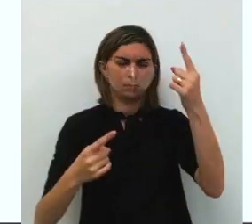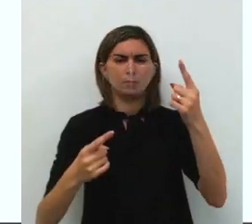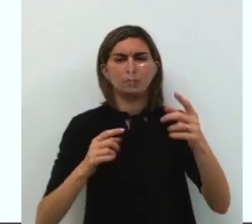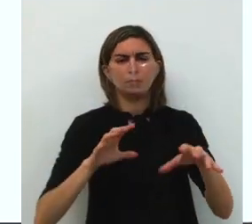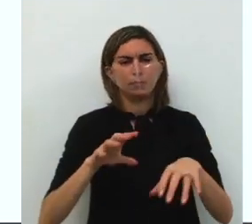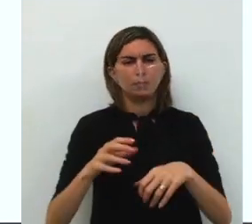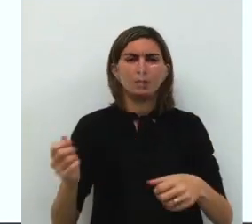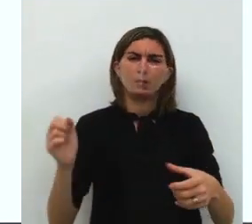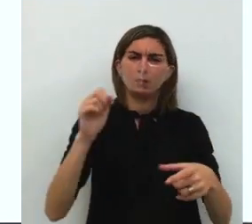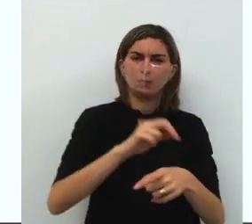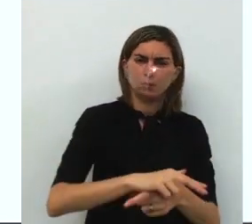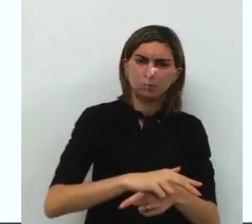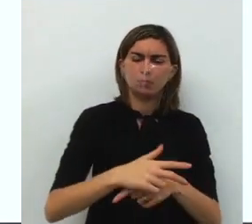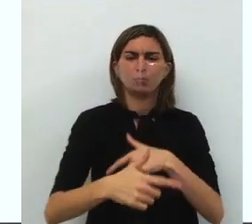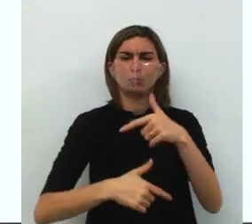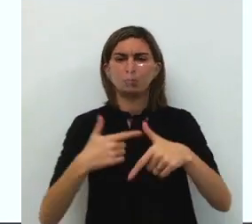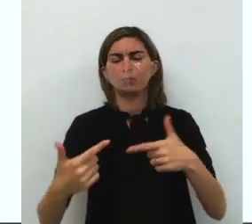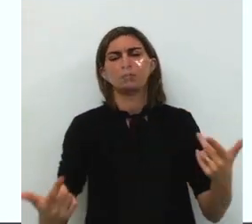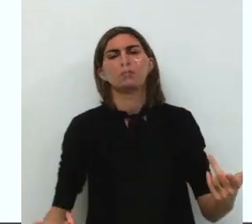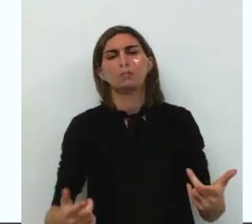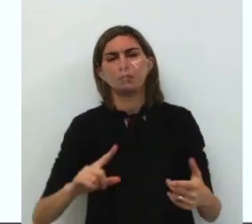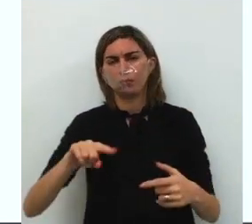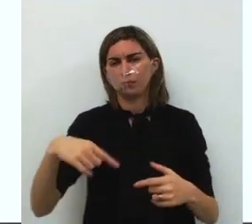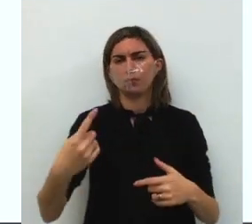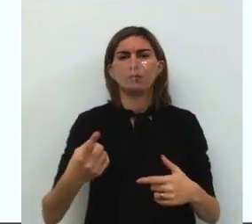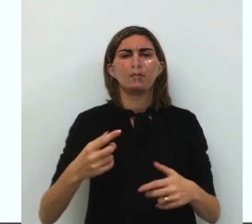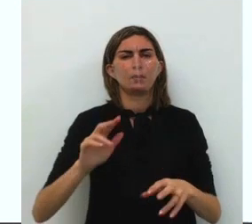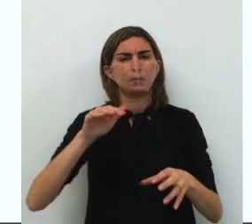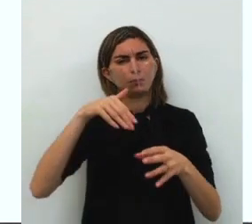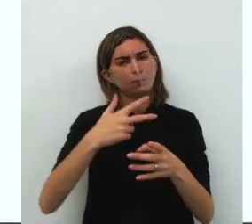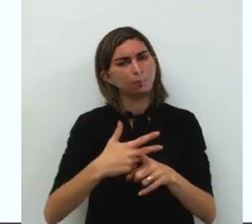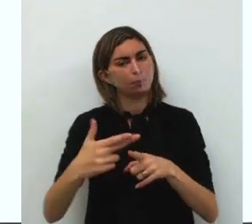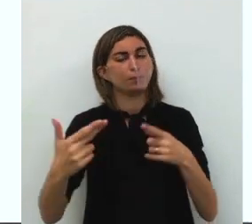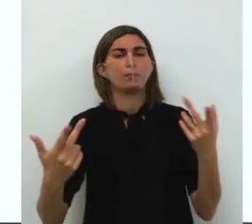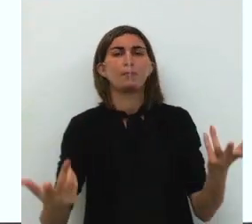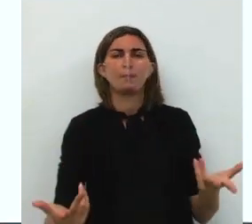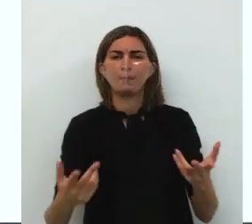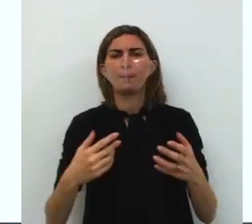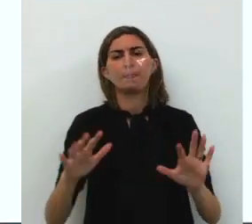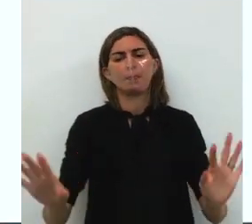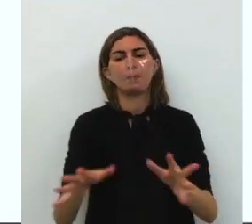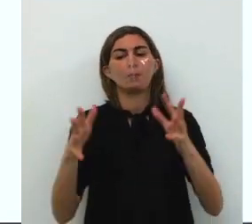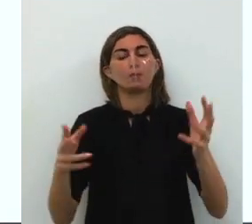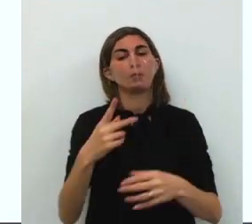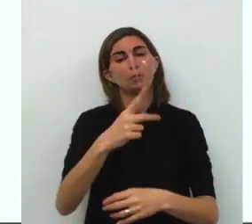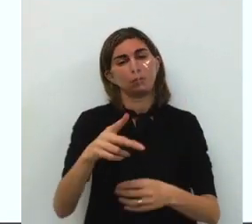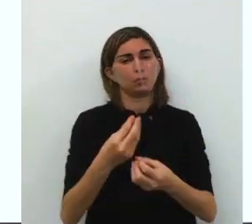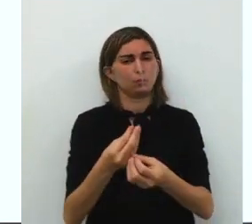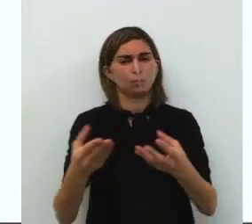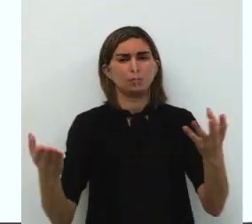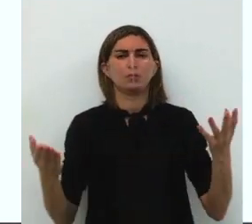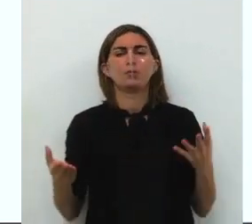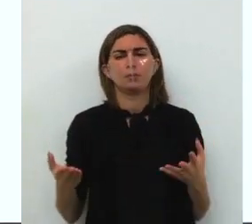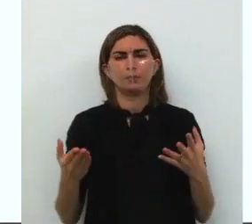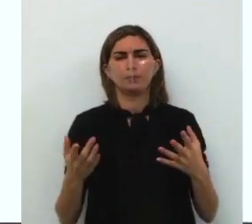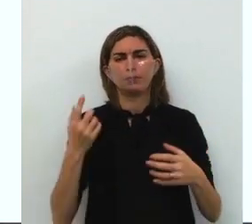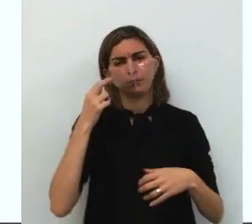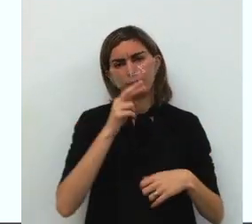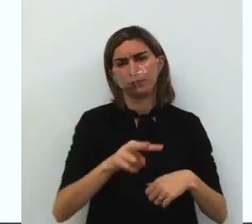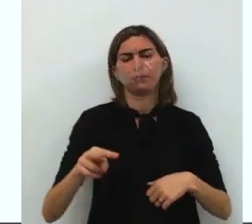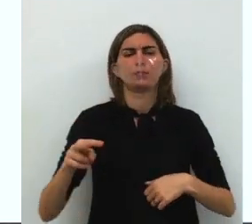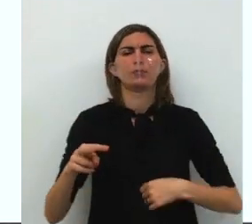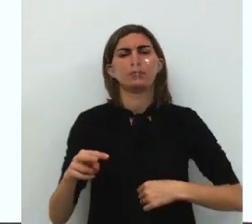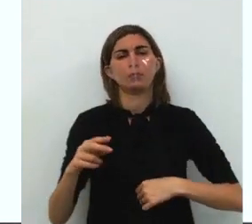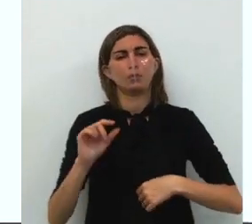ideias, quando ele assumir aquele cargo, depois de eleito, e assim o quê? Que contribuição ele dá para a gente.